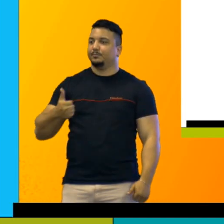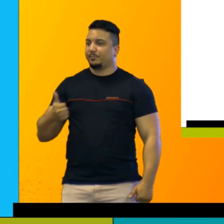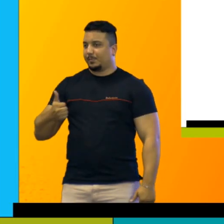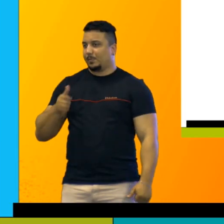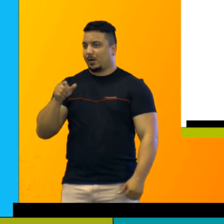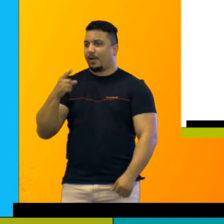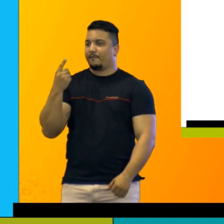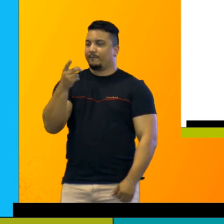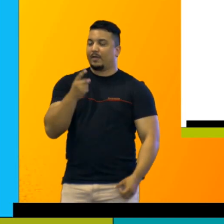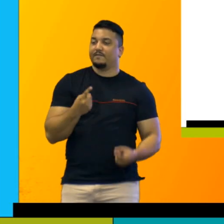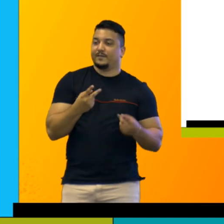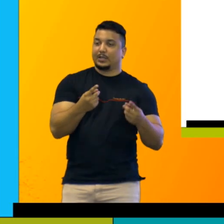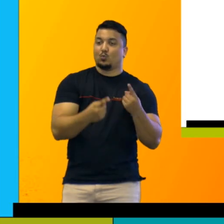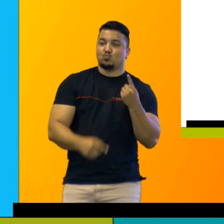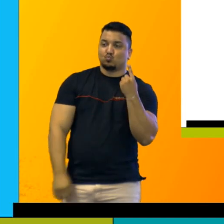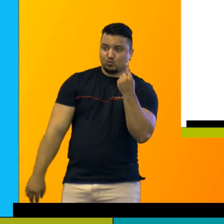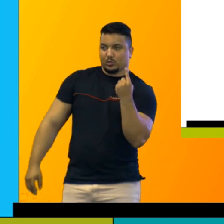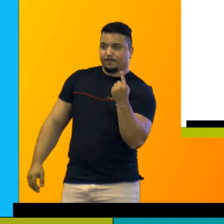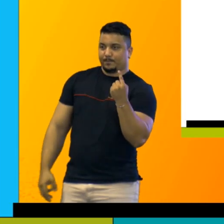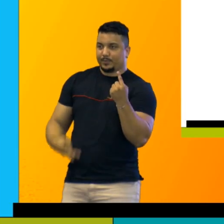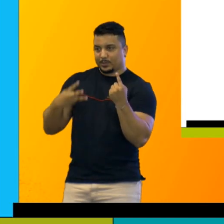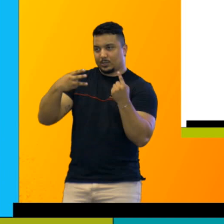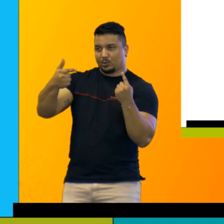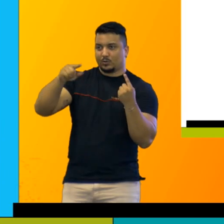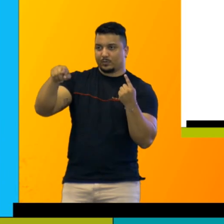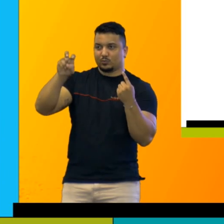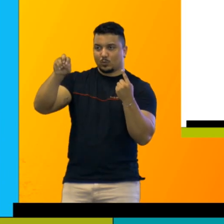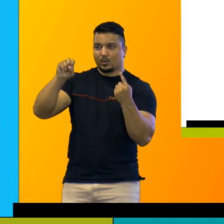32,50. Então esse foi o preço que ele vendeu, 32,50.